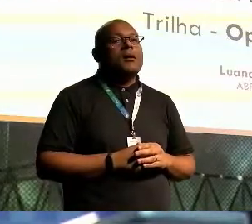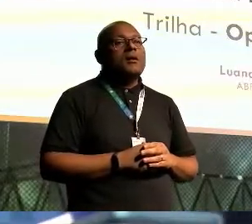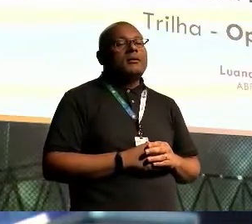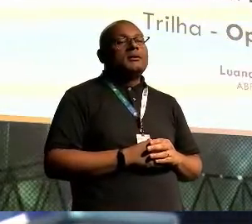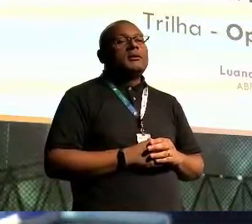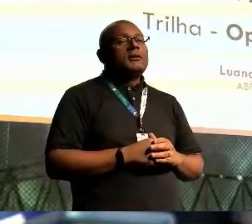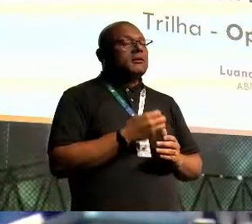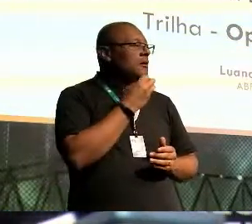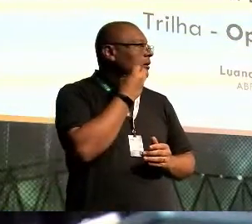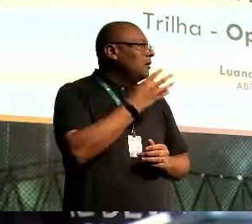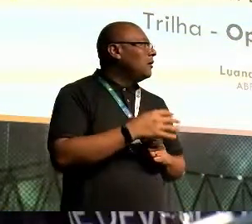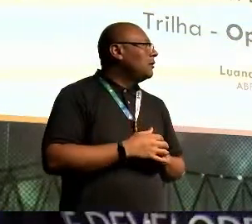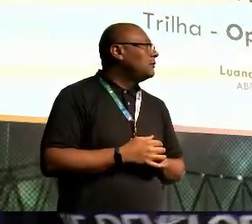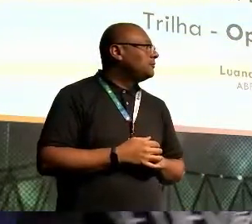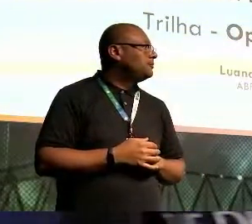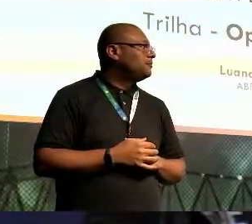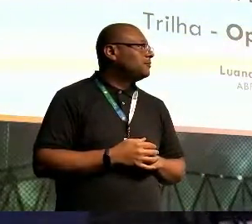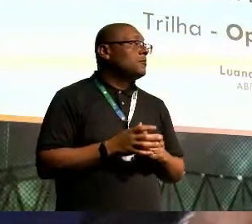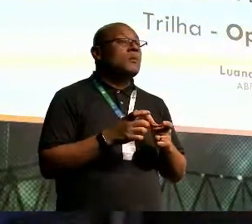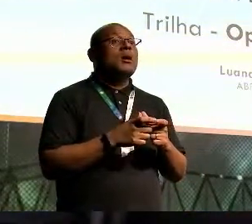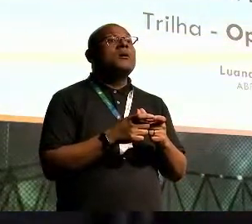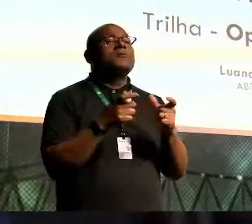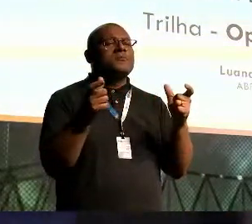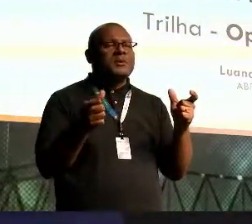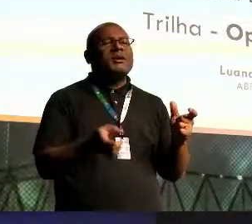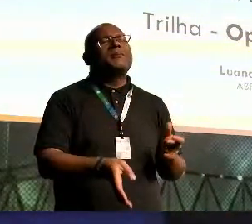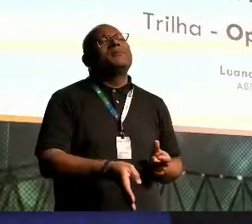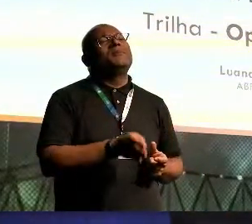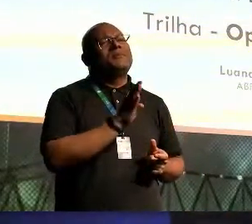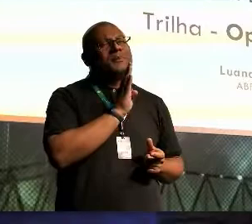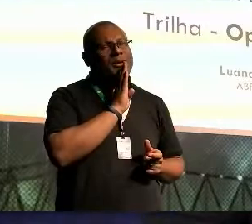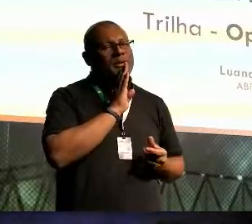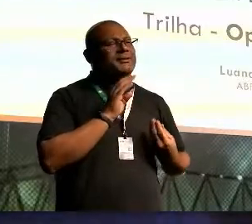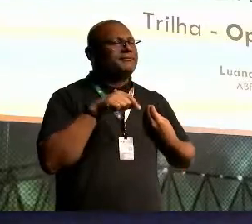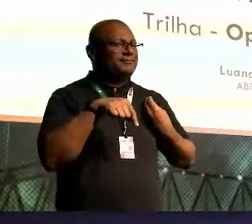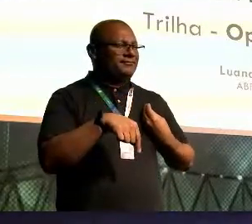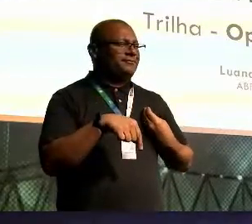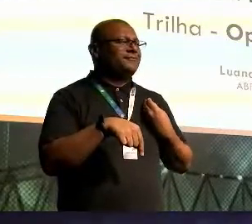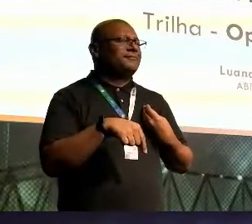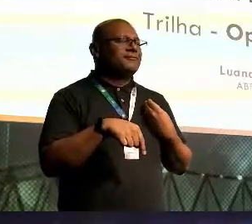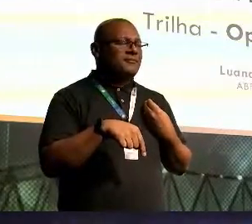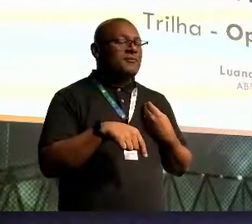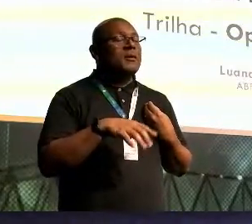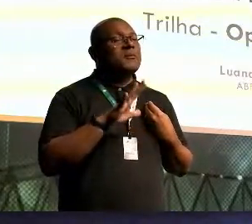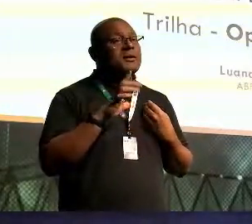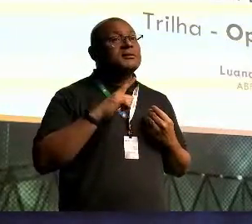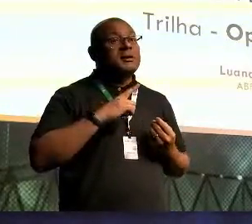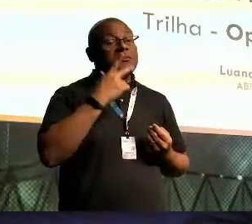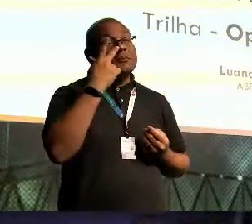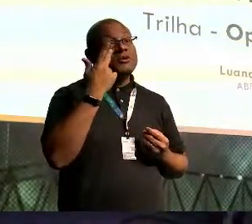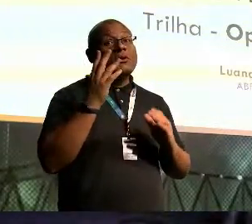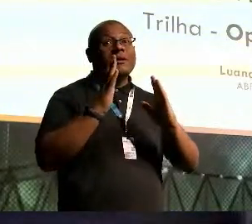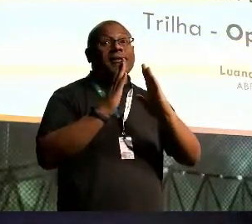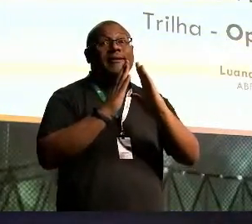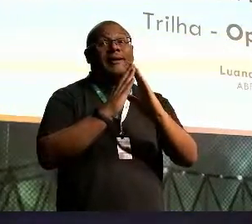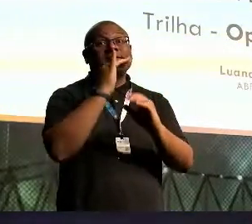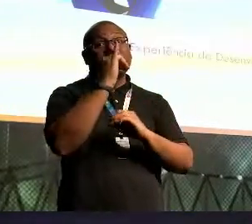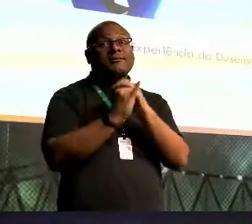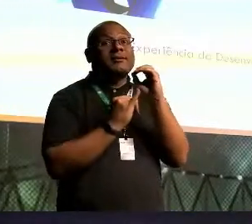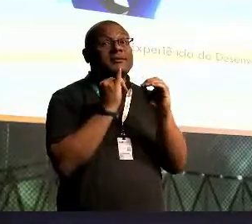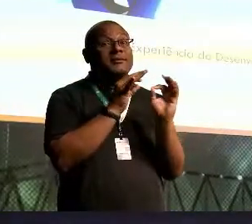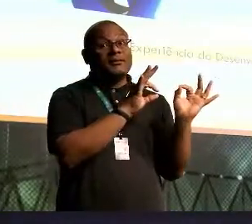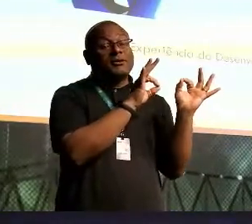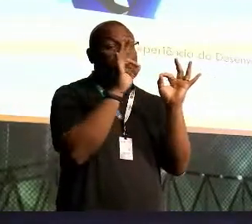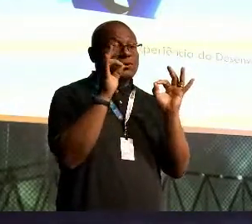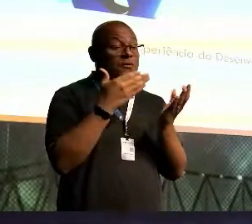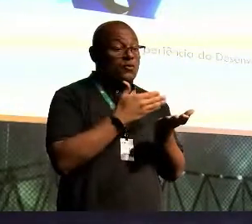Boa. Bom, a maioria aqui já me conhece, que está presente, mas sei que tem bastante gente em casa também nos ouvindo, então